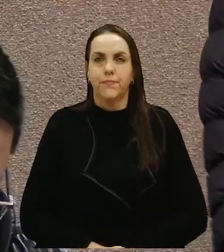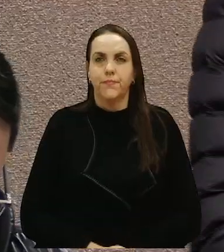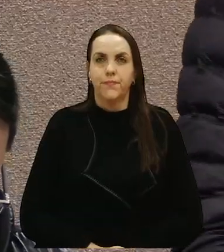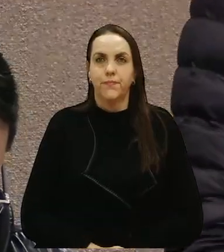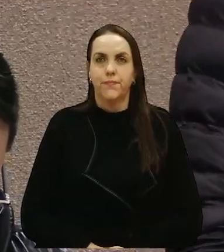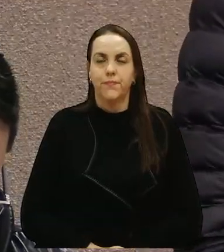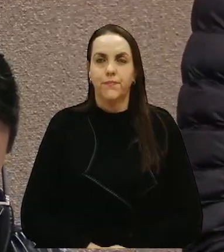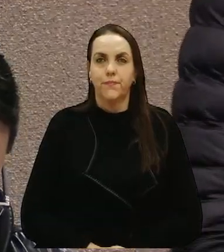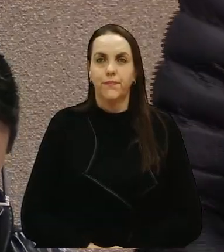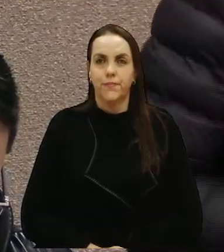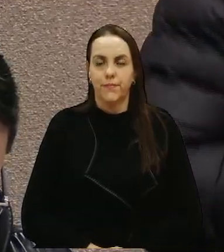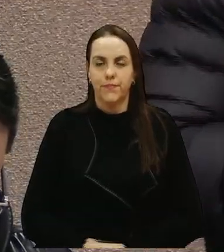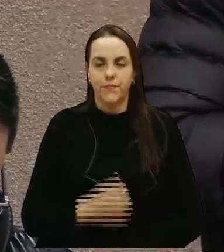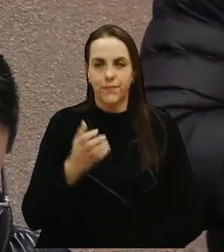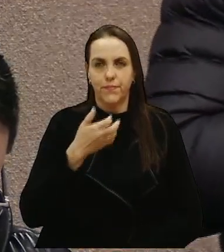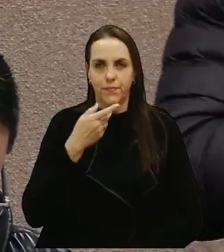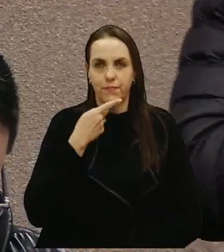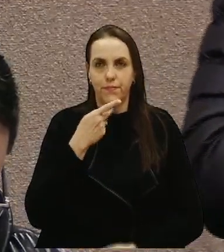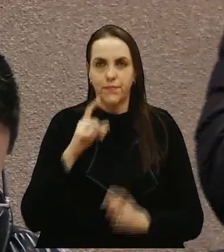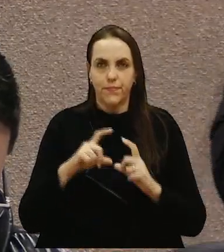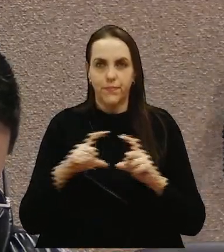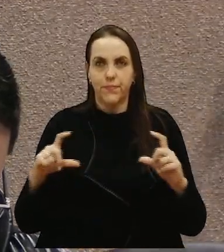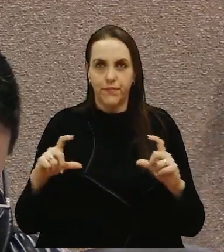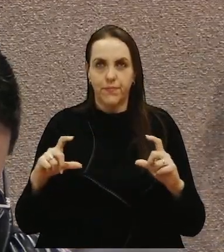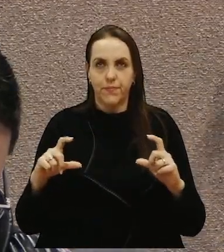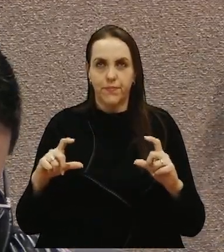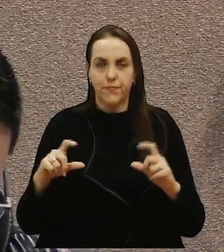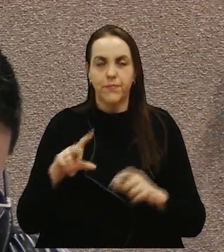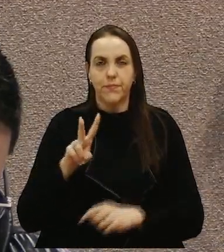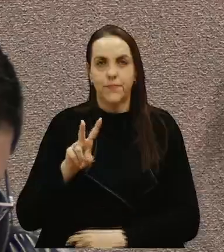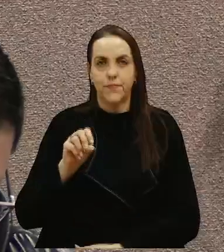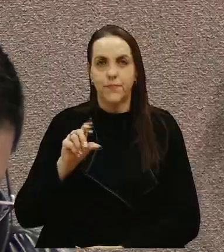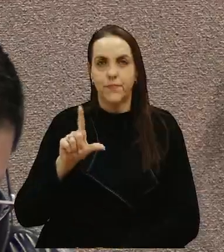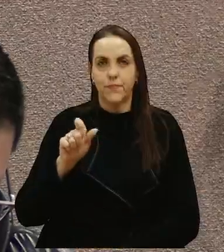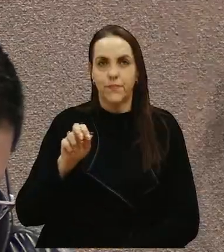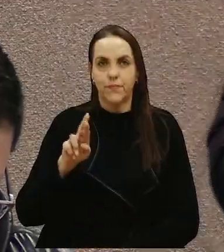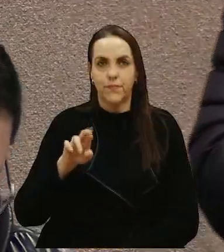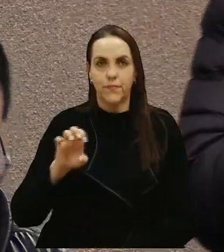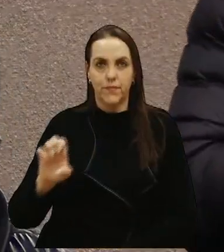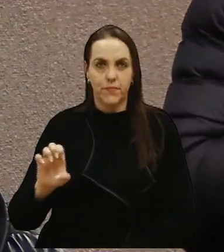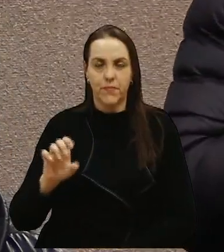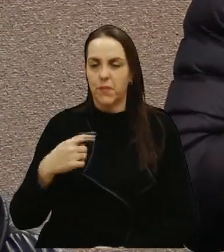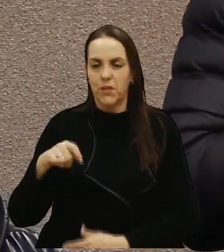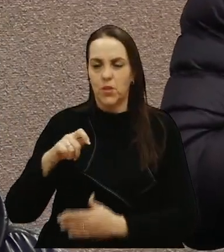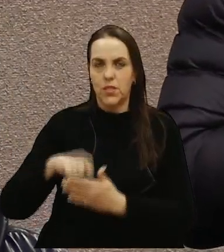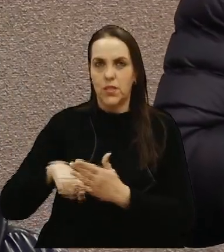eu quero dizer uma frase que ela é atribuída a Voltaire, mas não foi ele que escreveu, não. Que é o seguinte: